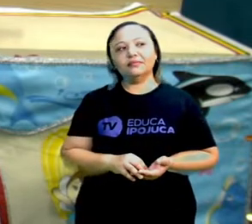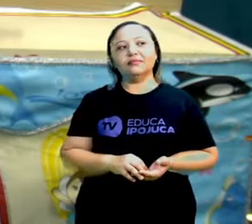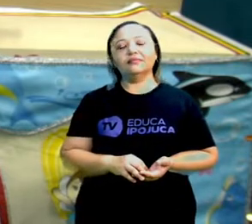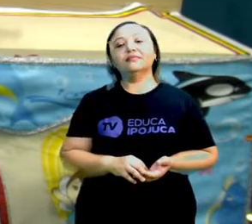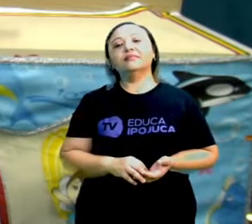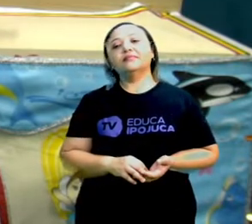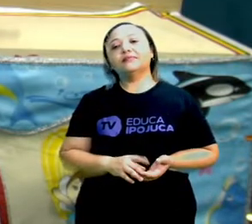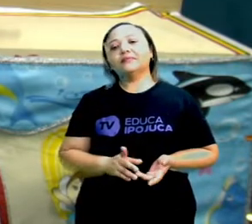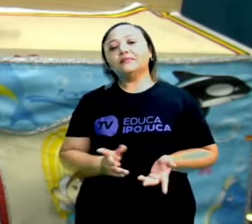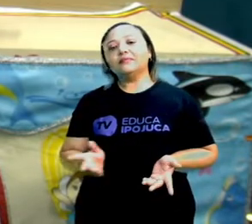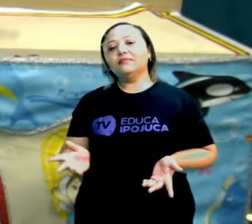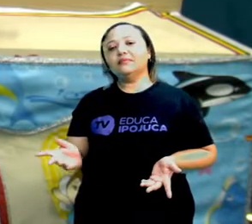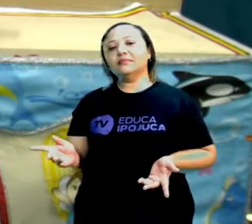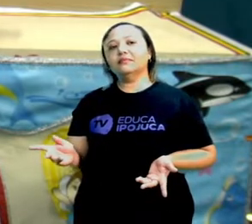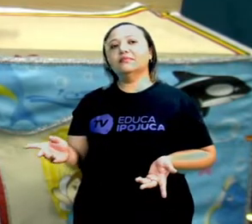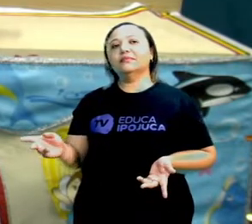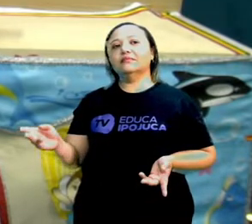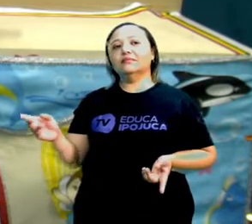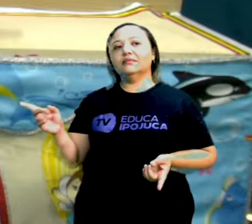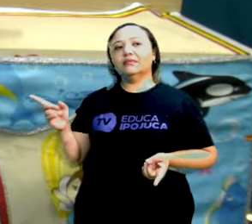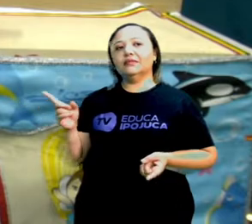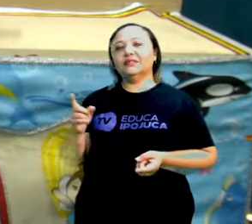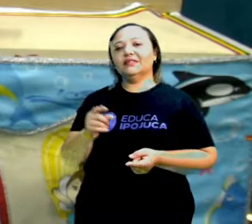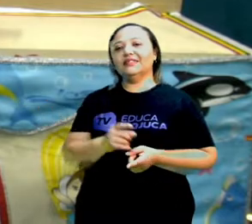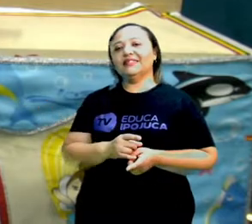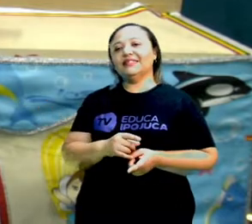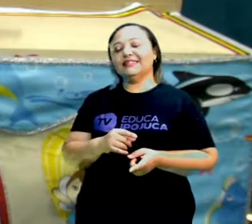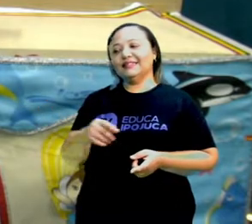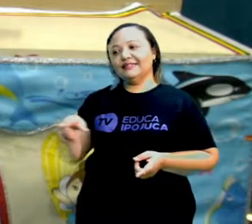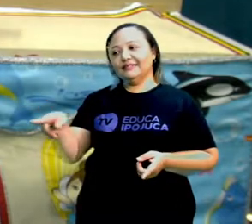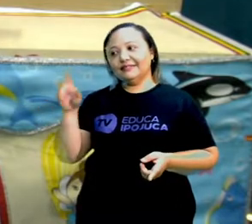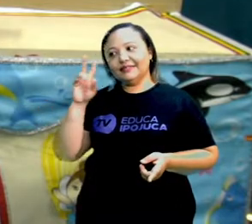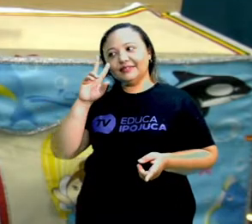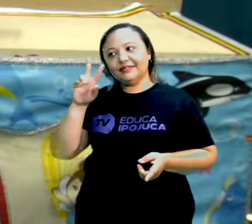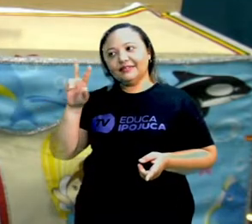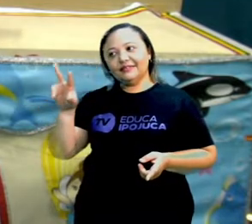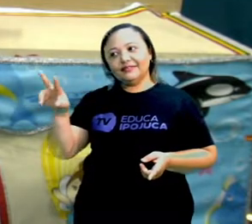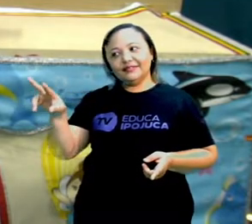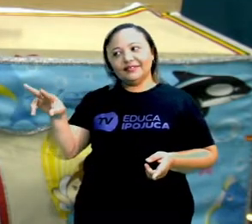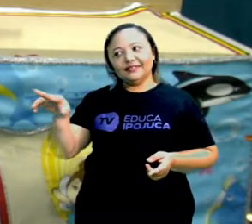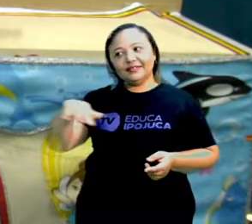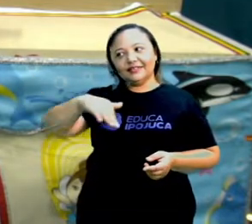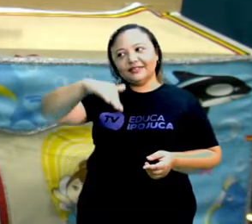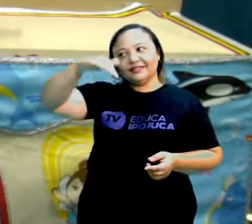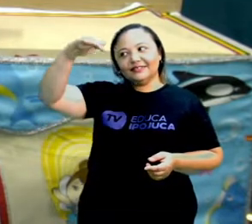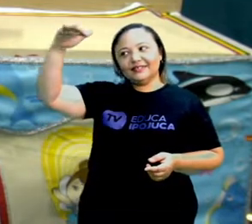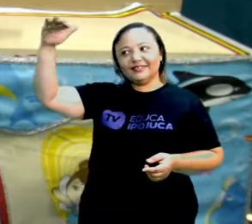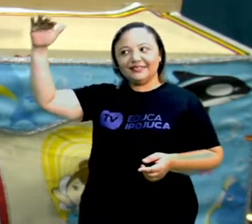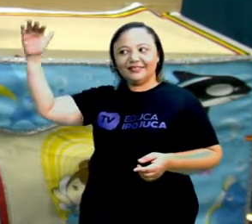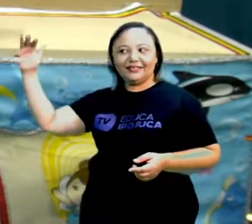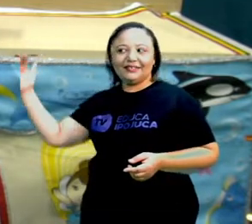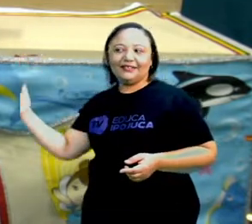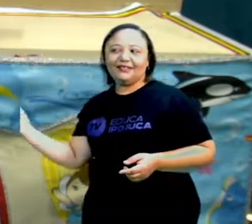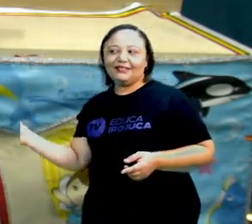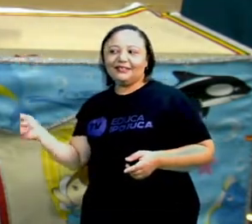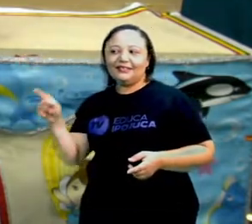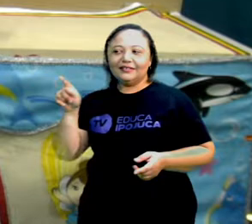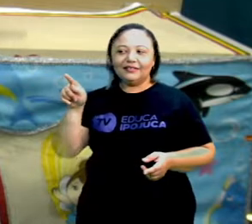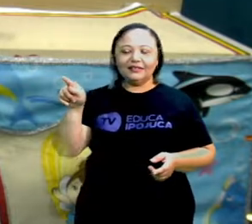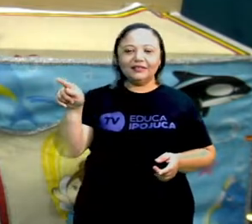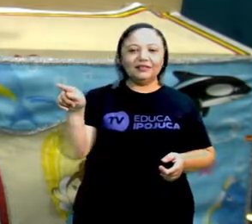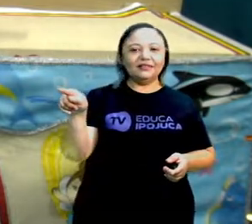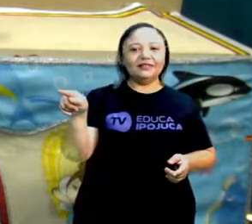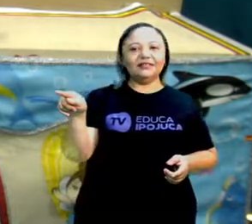não é não, tá? Então, quando ela se deparou com a caverna, quem era que tava na caverna, Leiturinha?